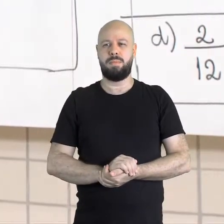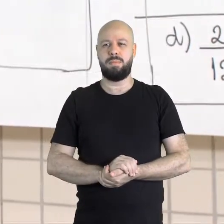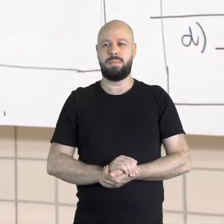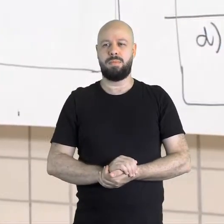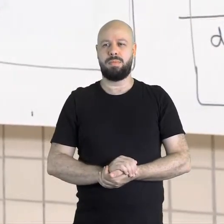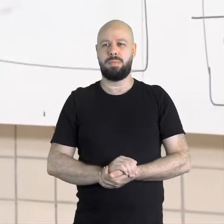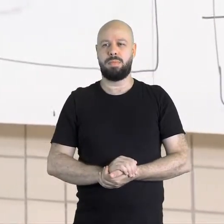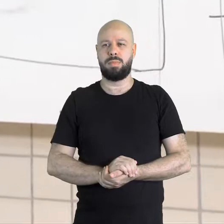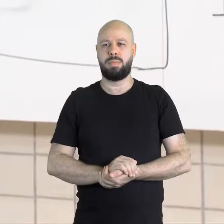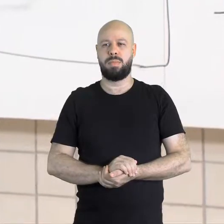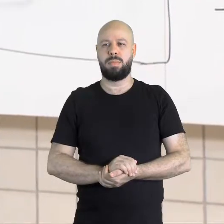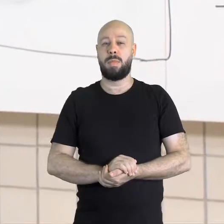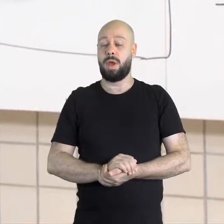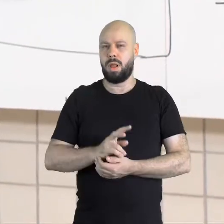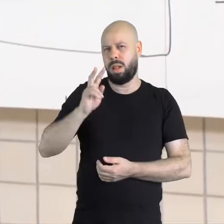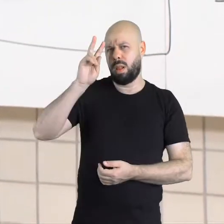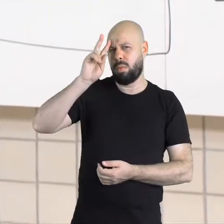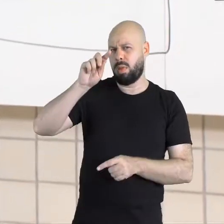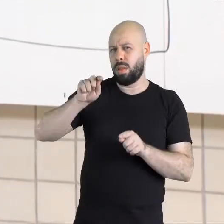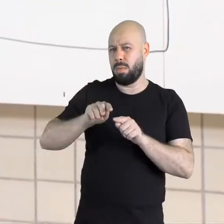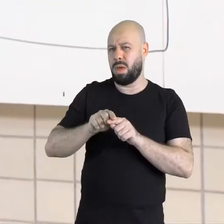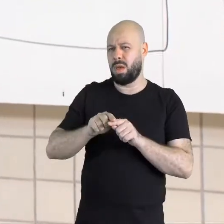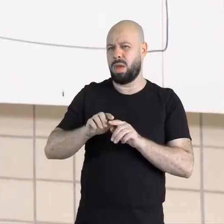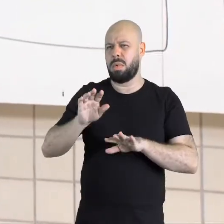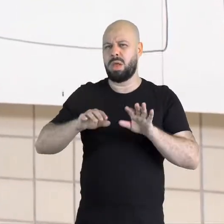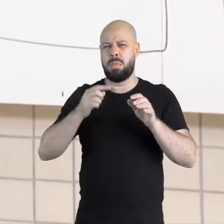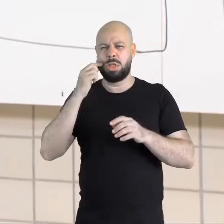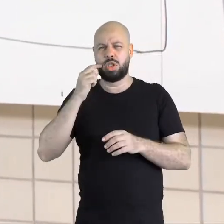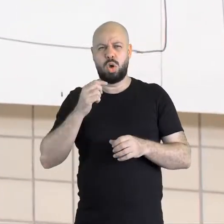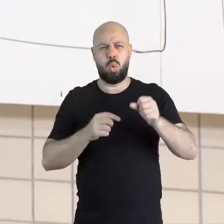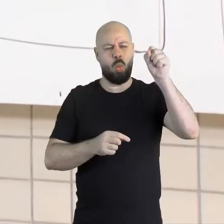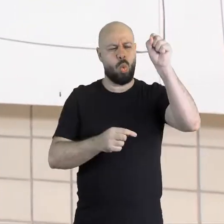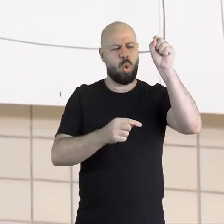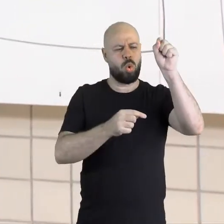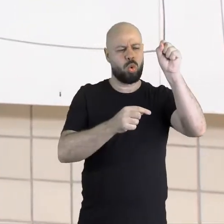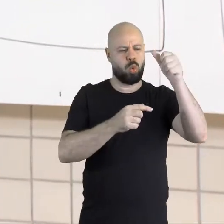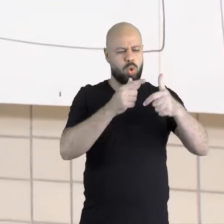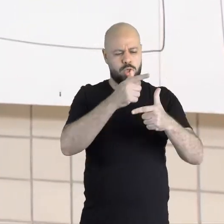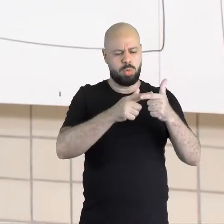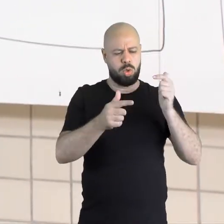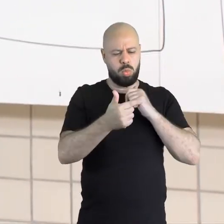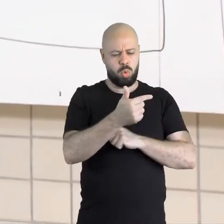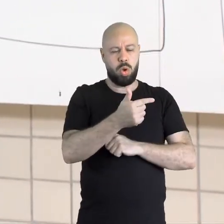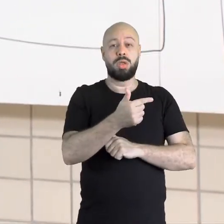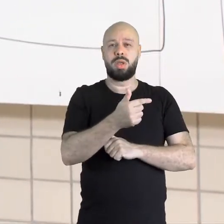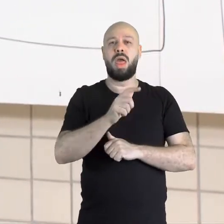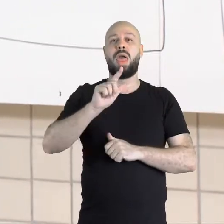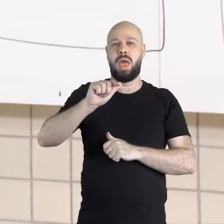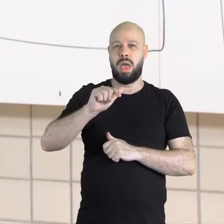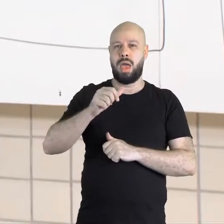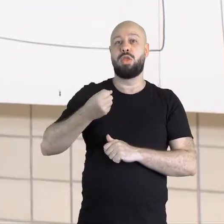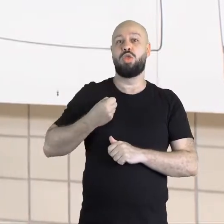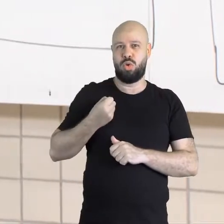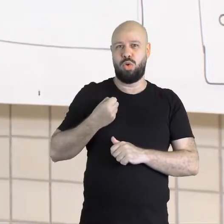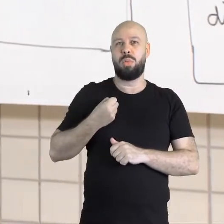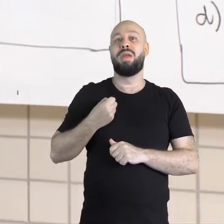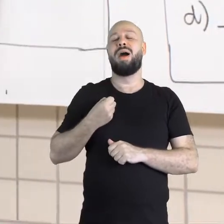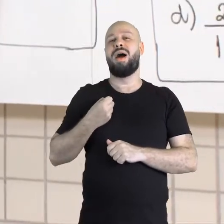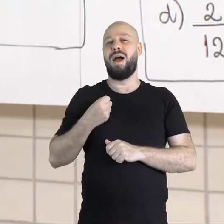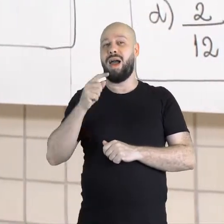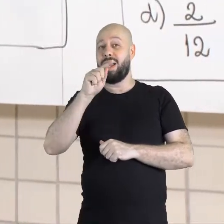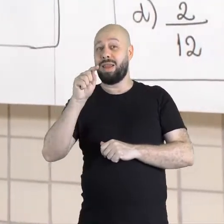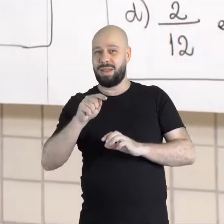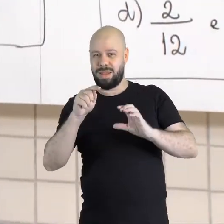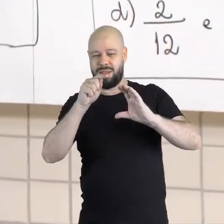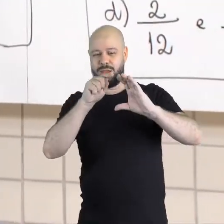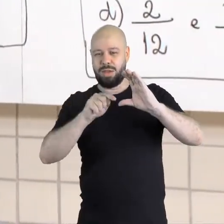Ela também, lembra, aparente, porque se eu dividir o 8 por 2, dá um número inteiro, que é 4. Então, ela também é